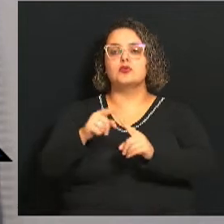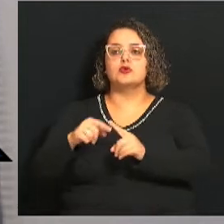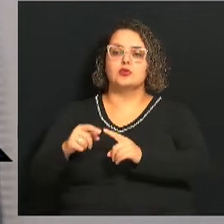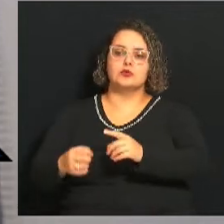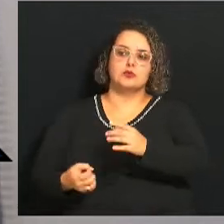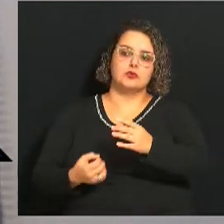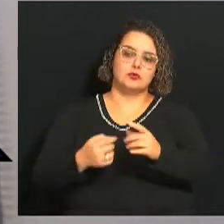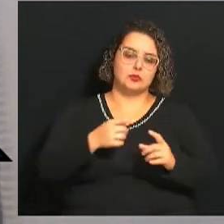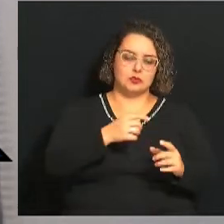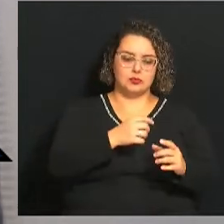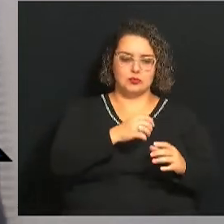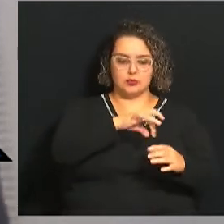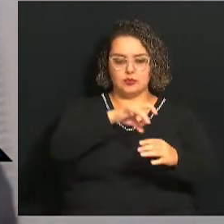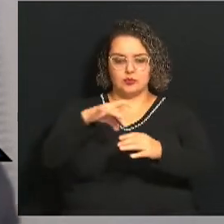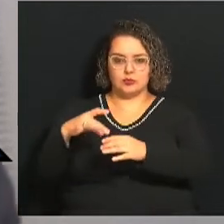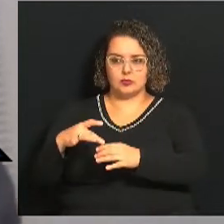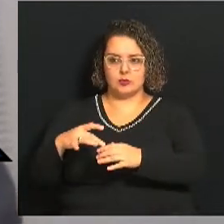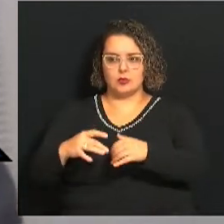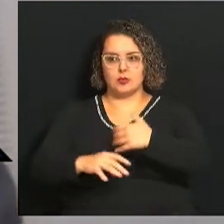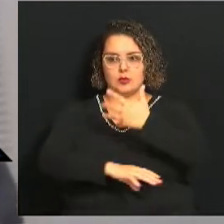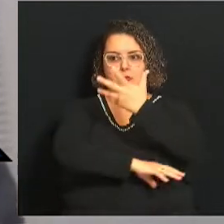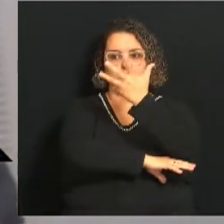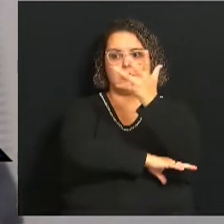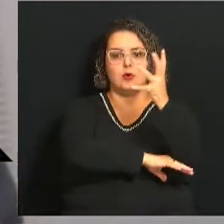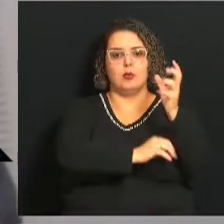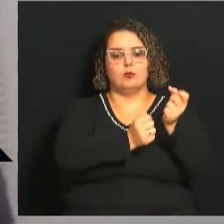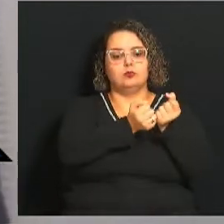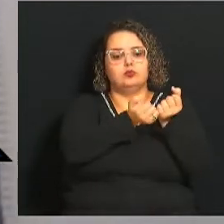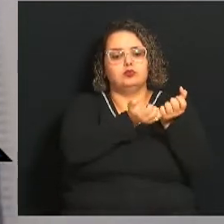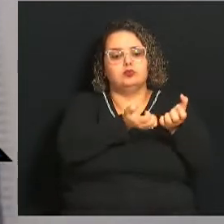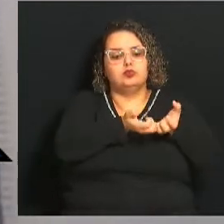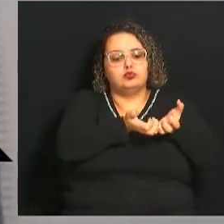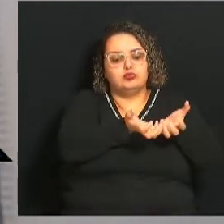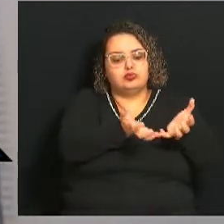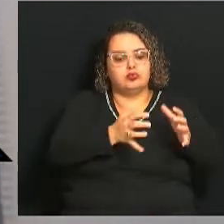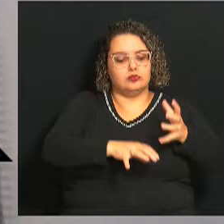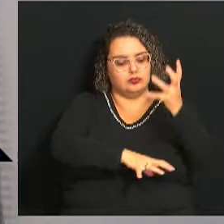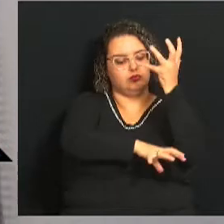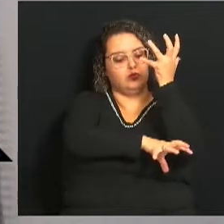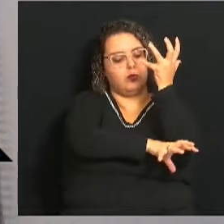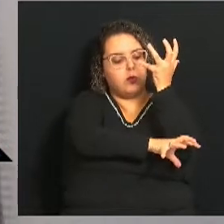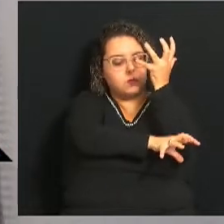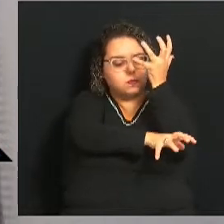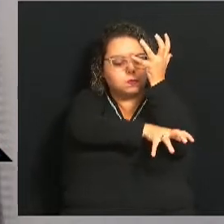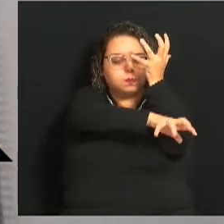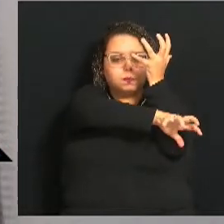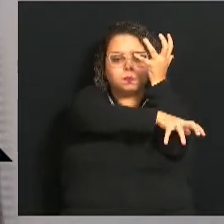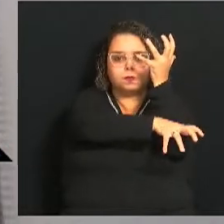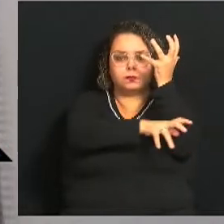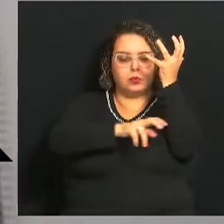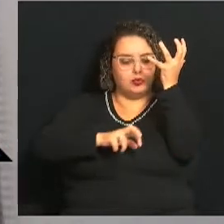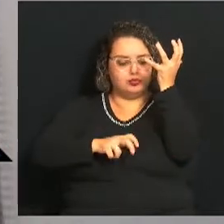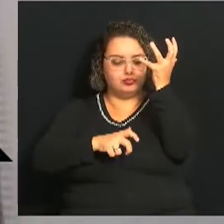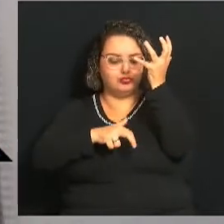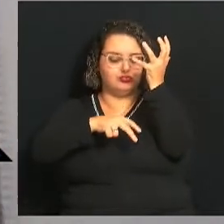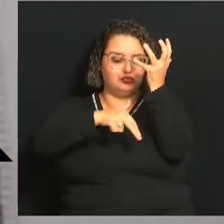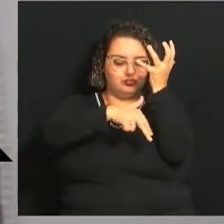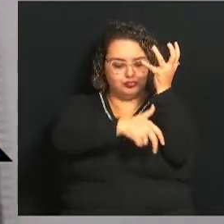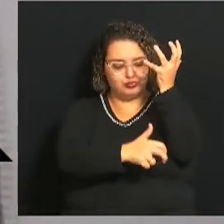arbustos que crescem, ficam muito volumosos embaixo, né? E impede a pessoa de passar numa calçada que